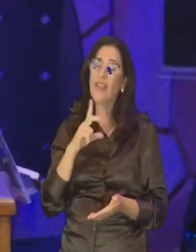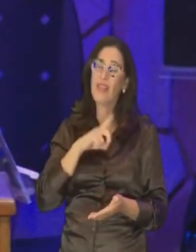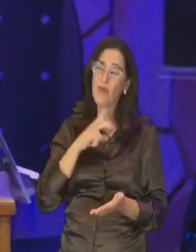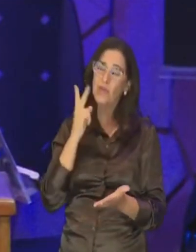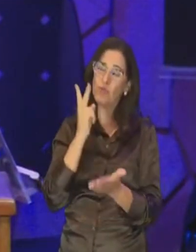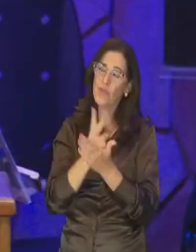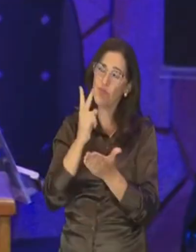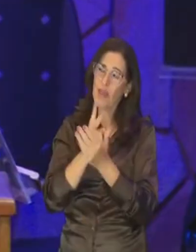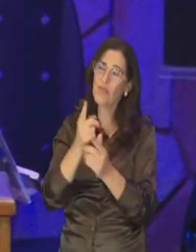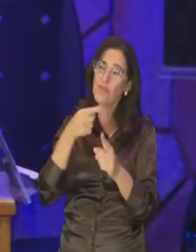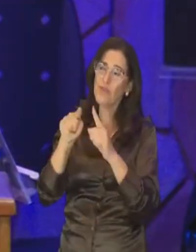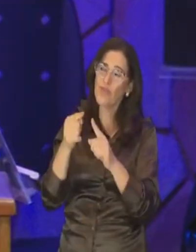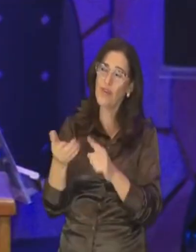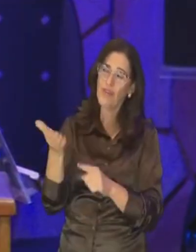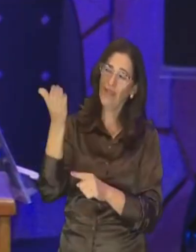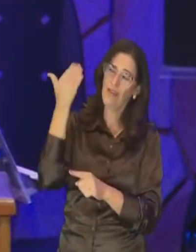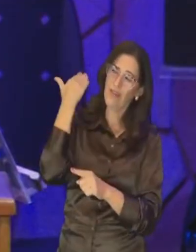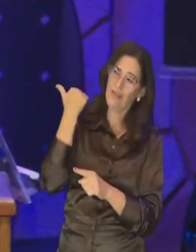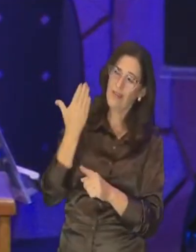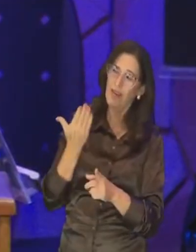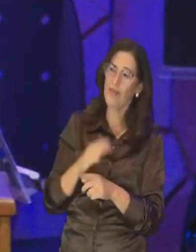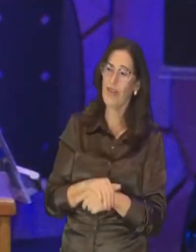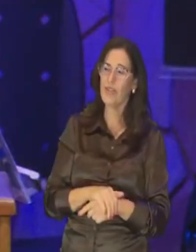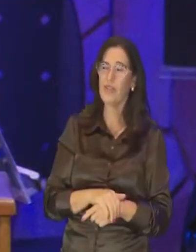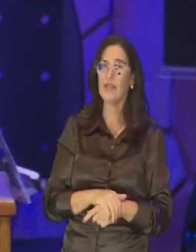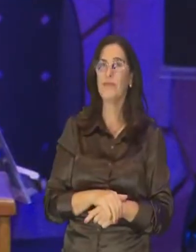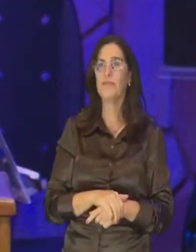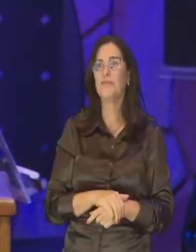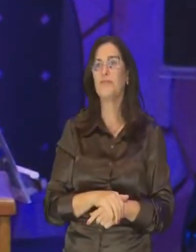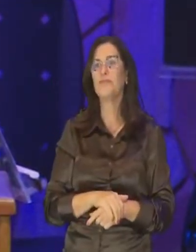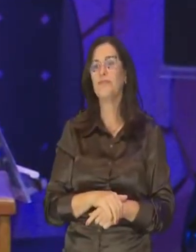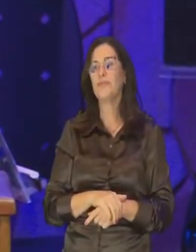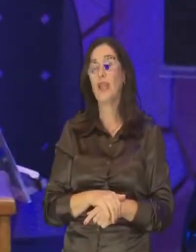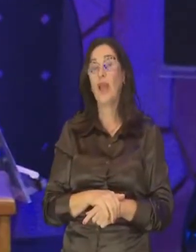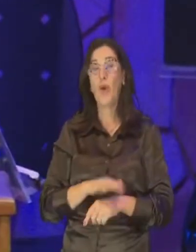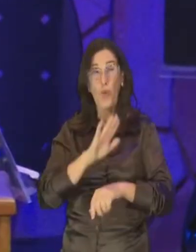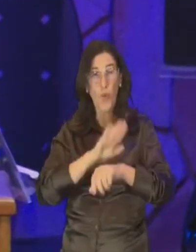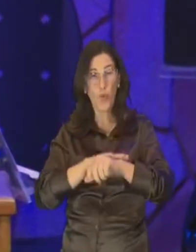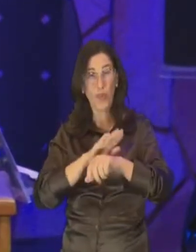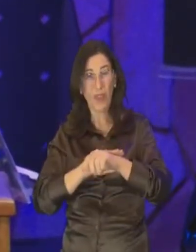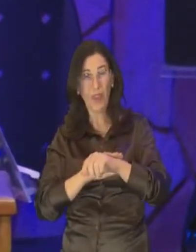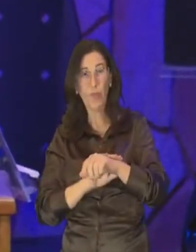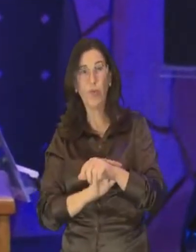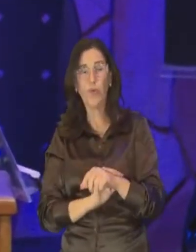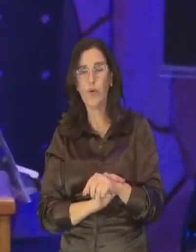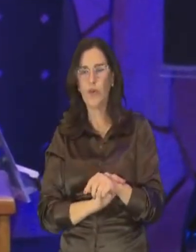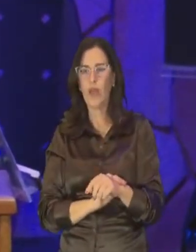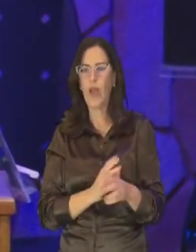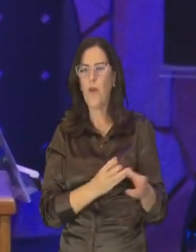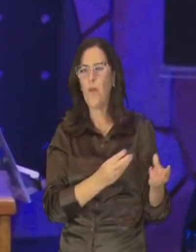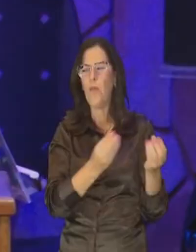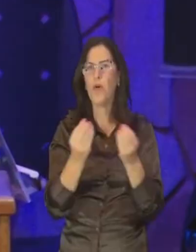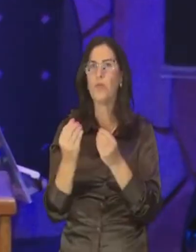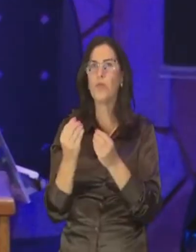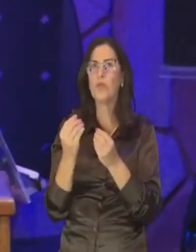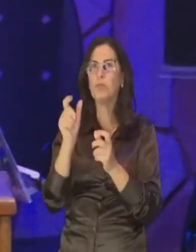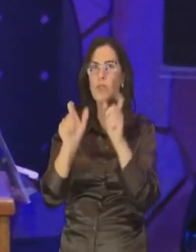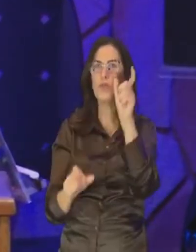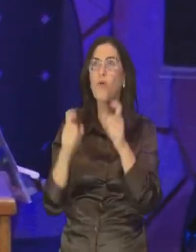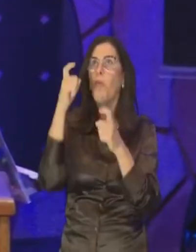desses irmãos desta época. Uma época em que muitos estão